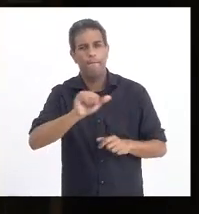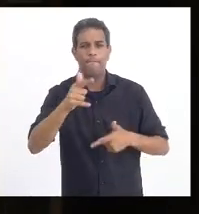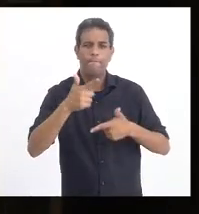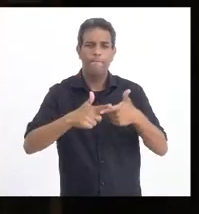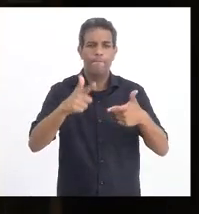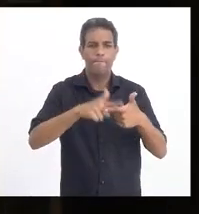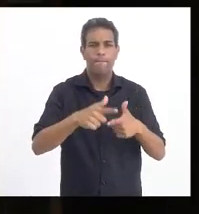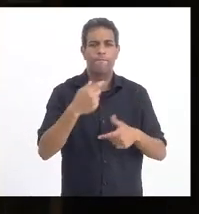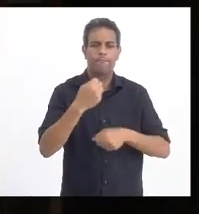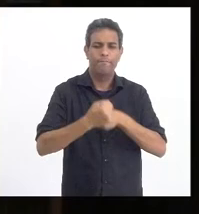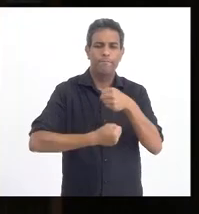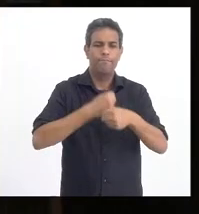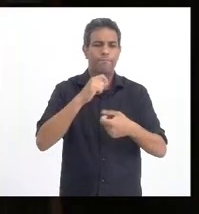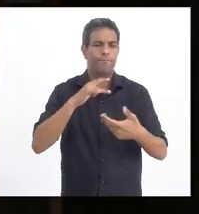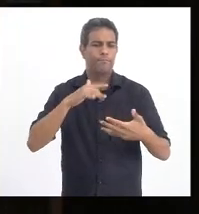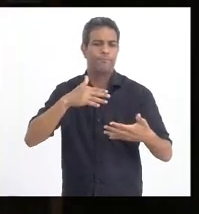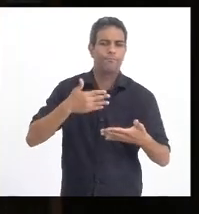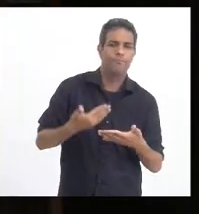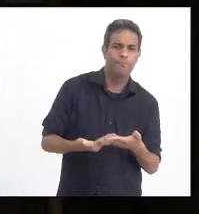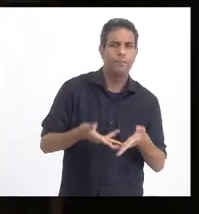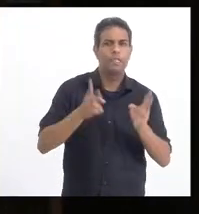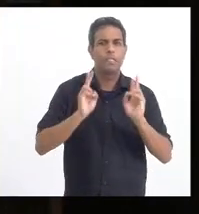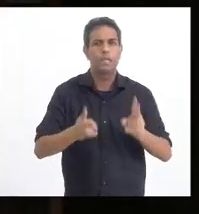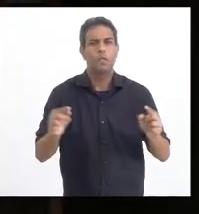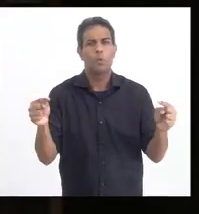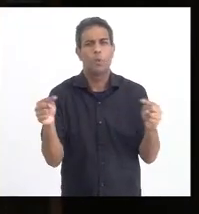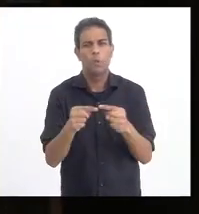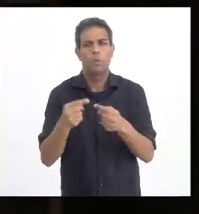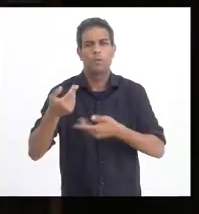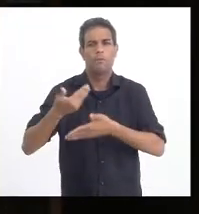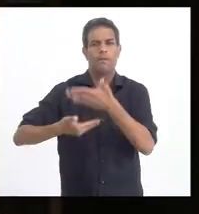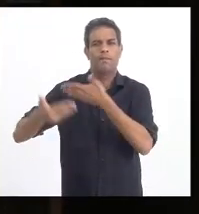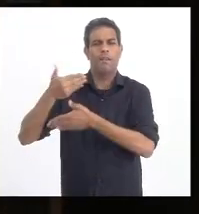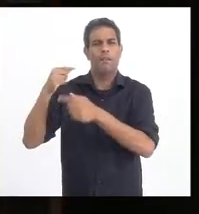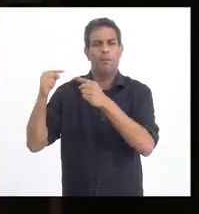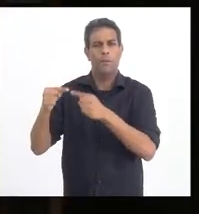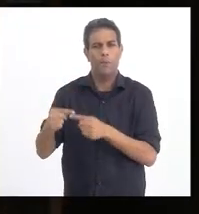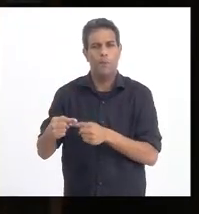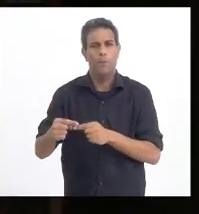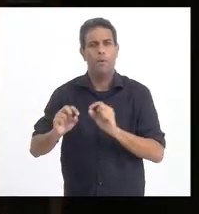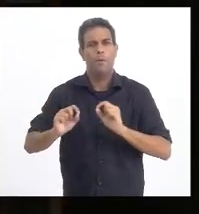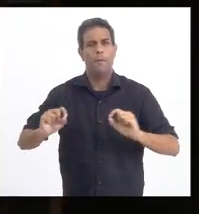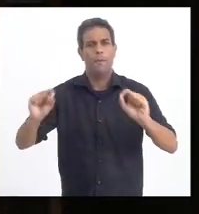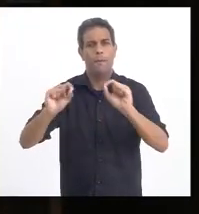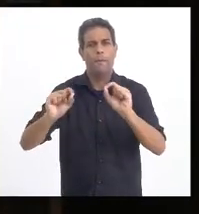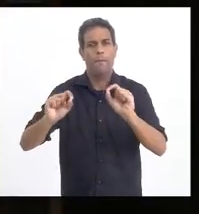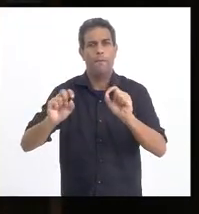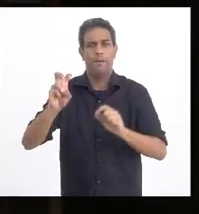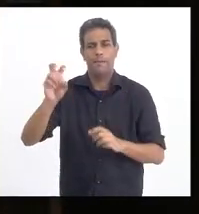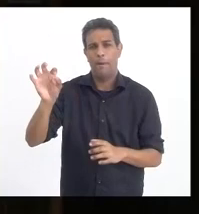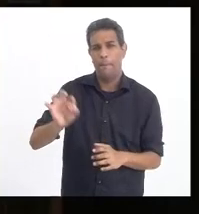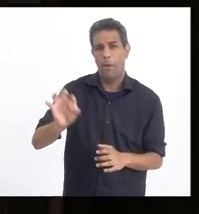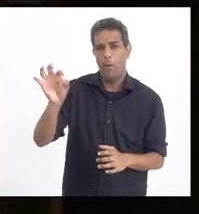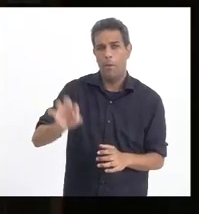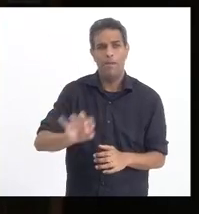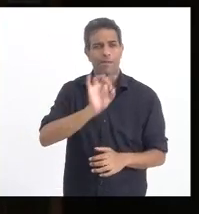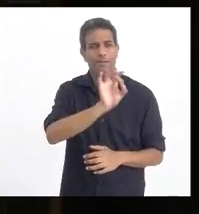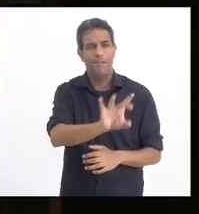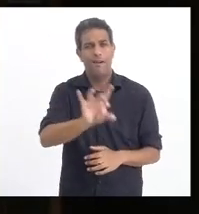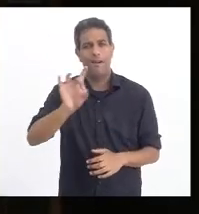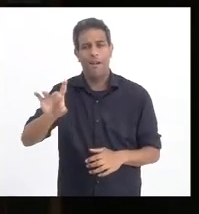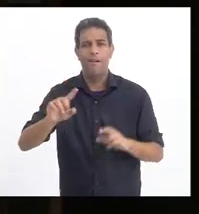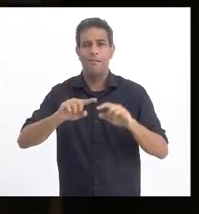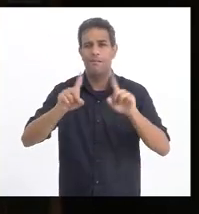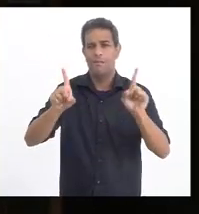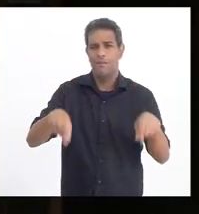há mais de duas décadas sendo certo que no passado era considerado o cinco porcento para cada ano